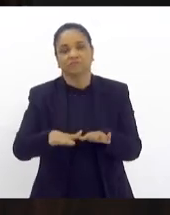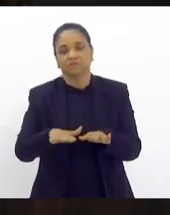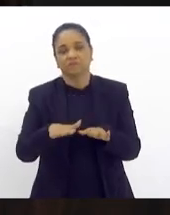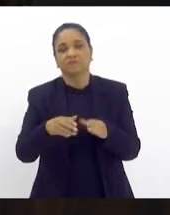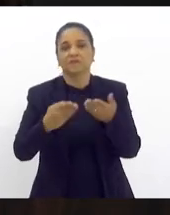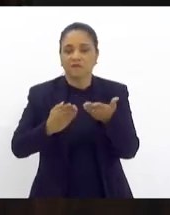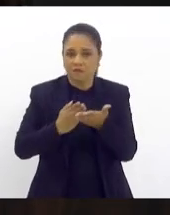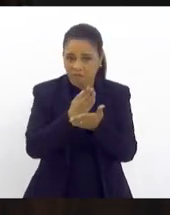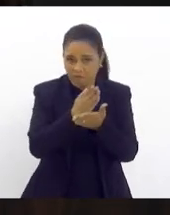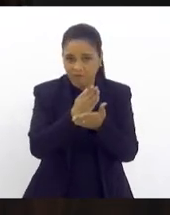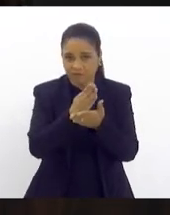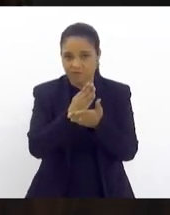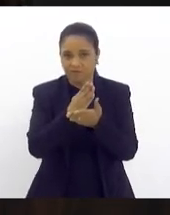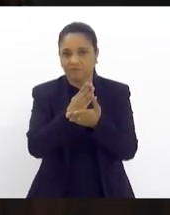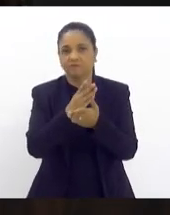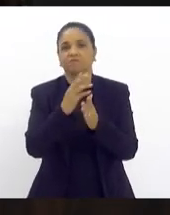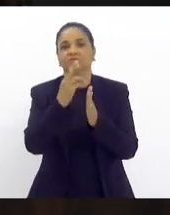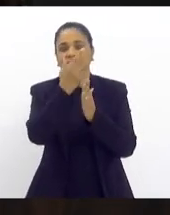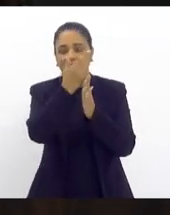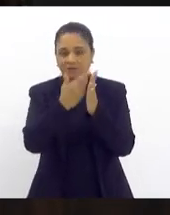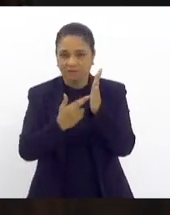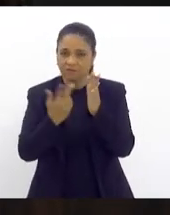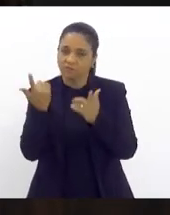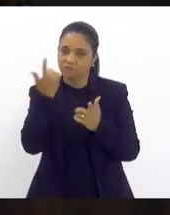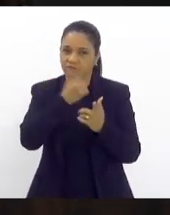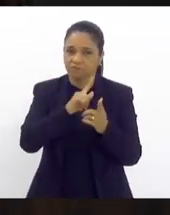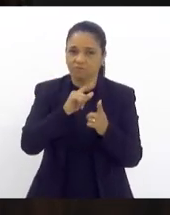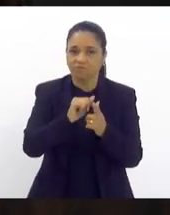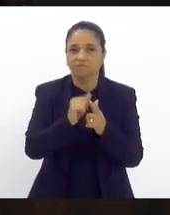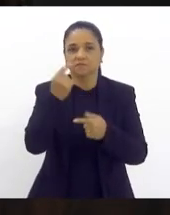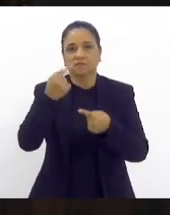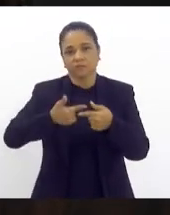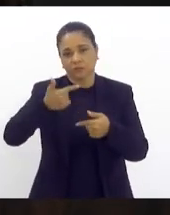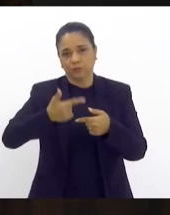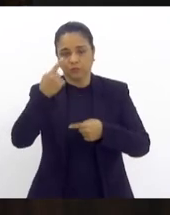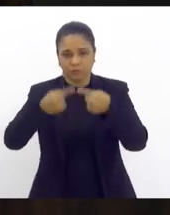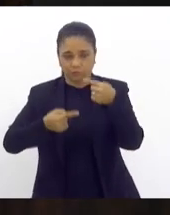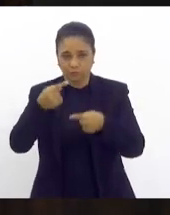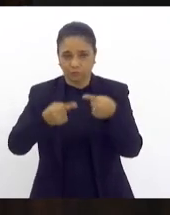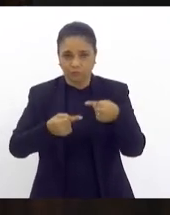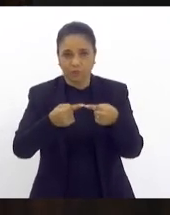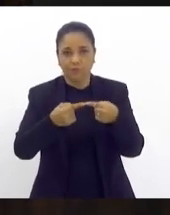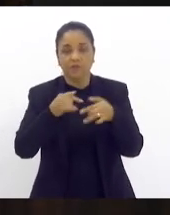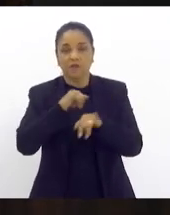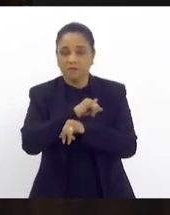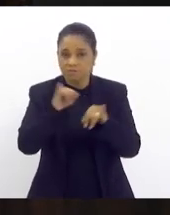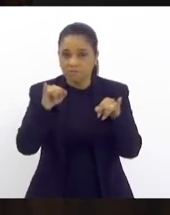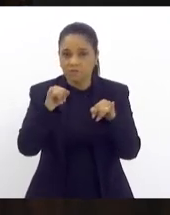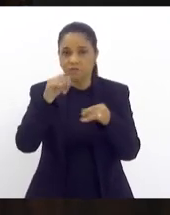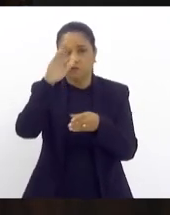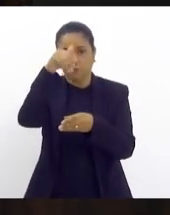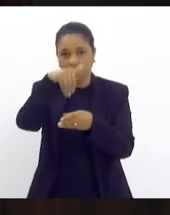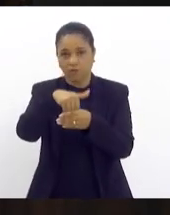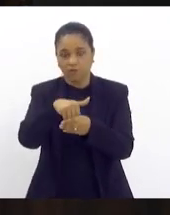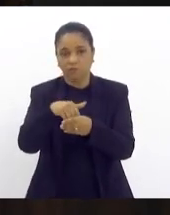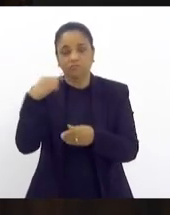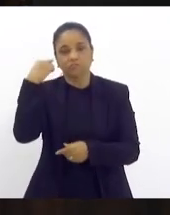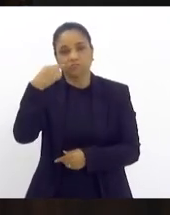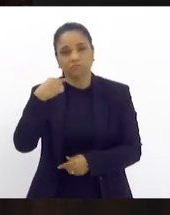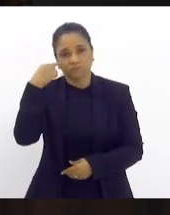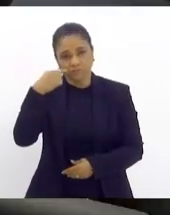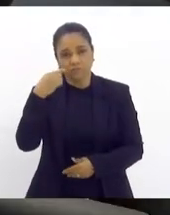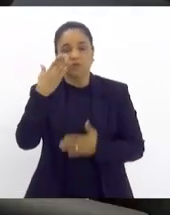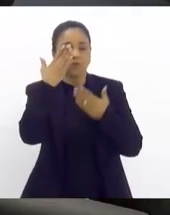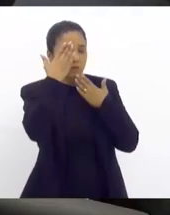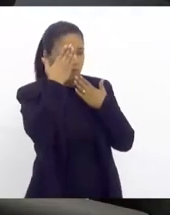aprovado vai a redação de vencido para a segunda discussão para declaração de voto por favor deputada